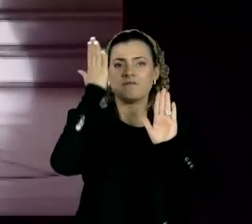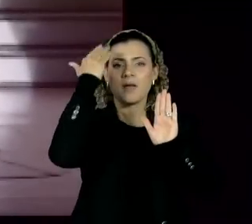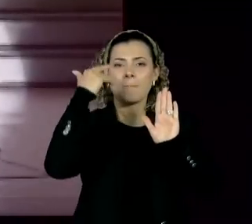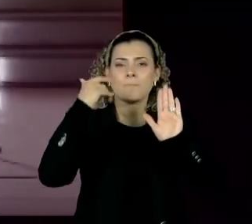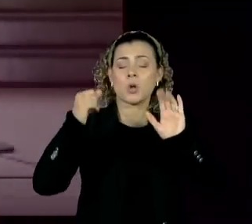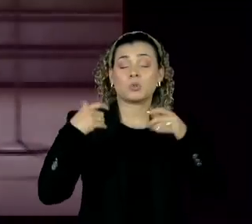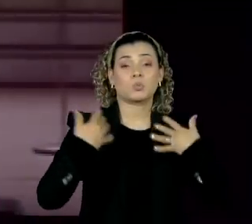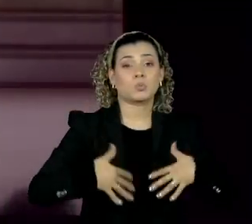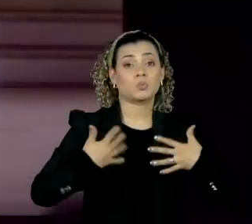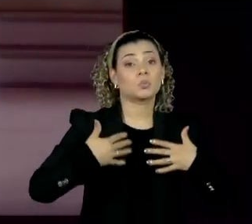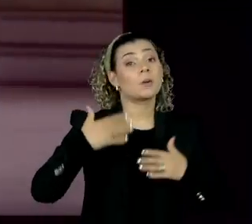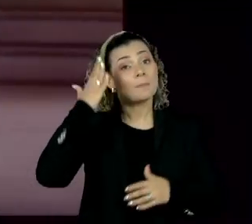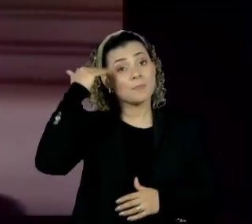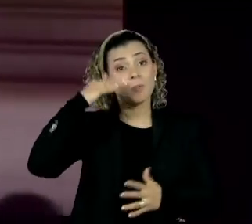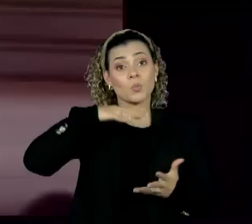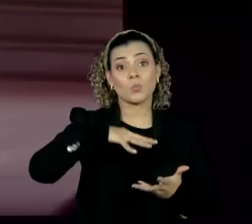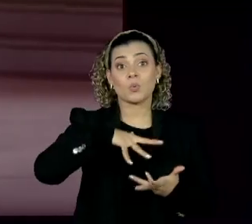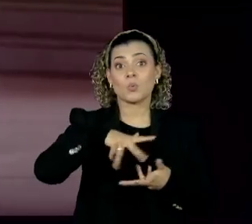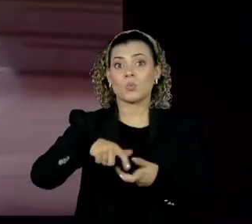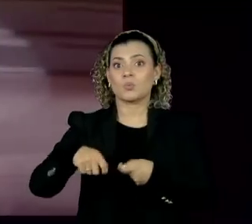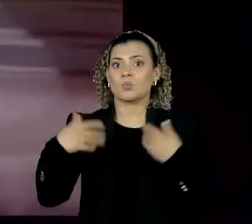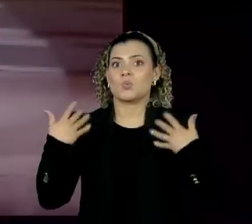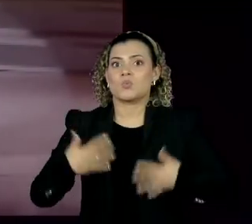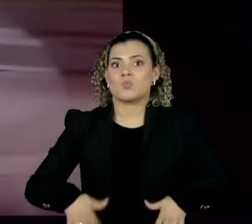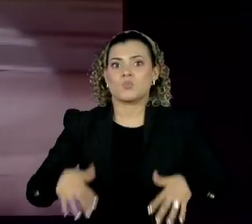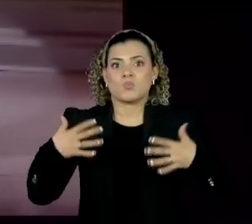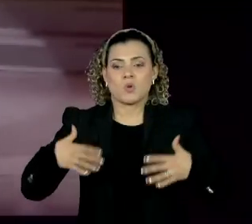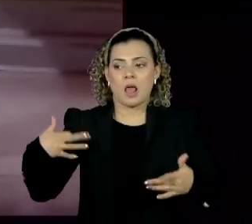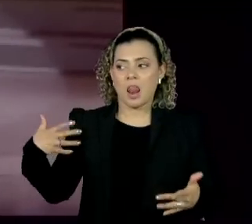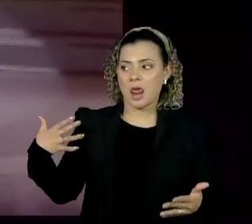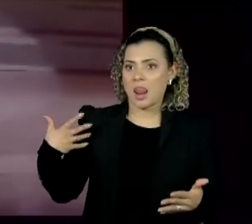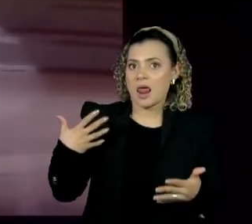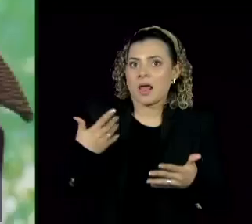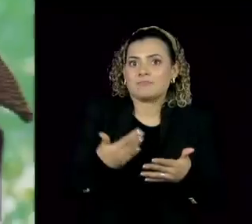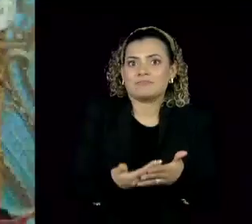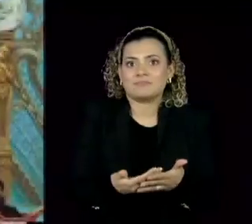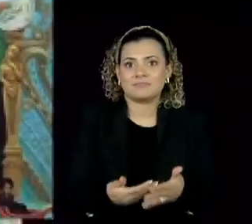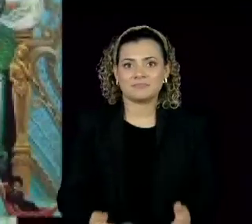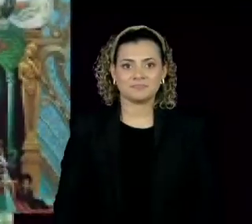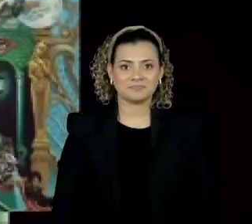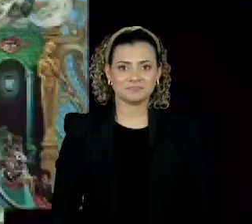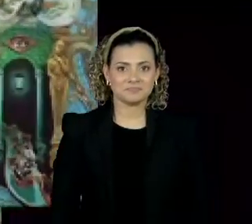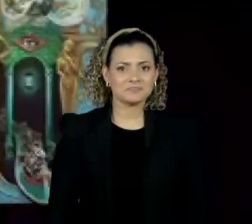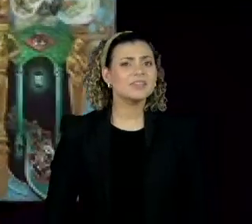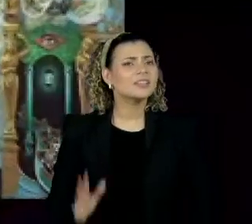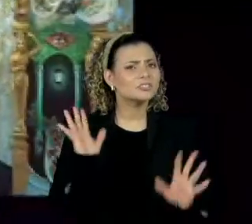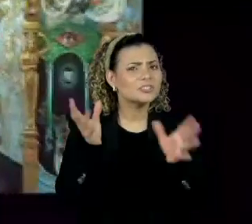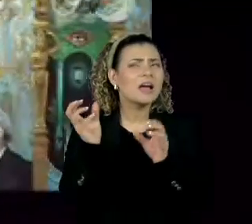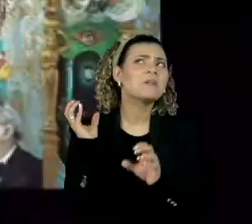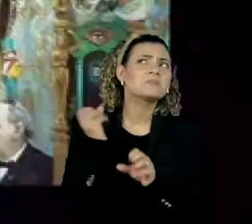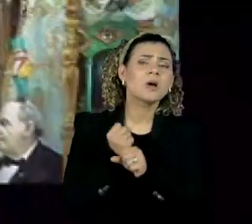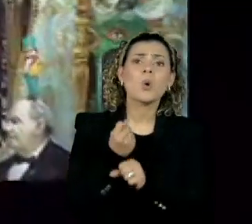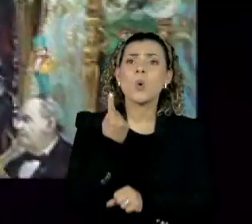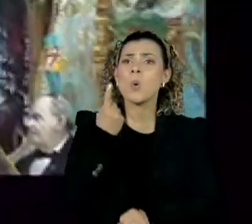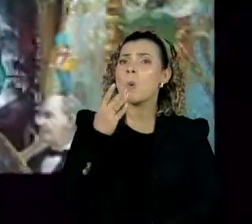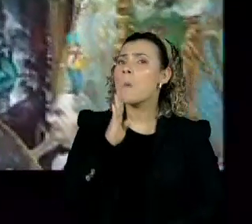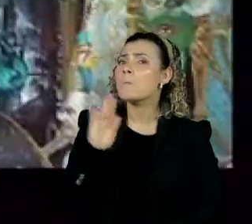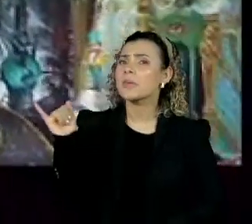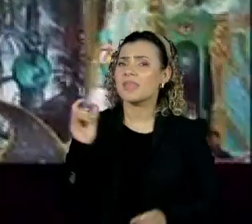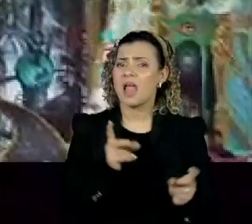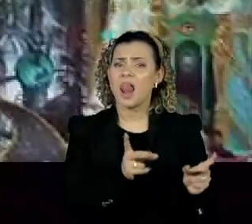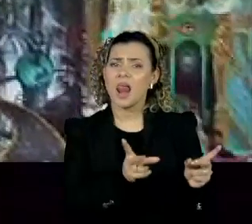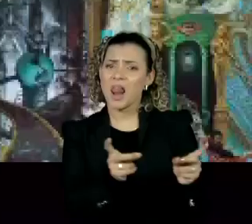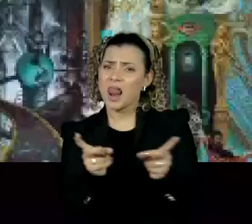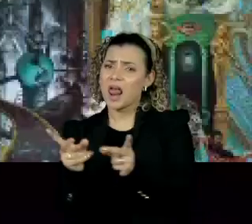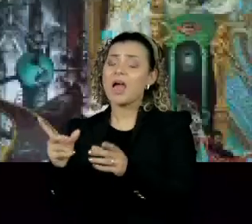em um dos mais reverenciados artistas da humanidade. Estima-se que tenha vendido mais de 1 bilhão de